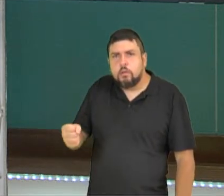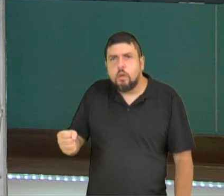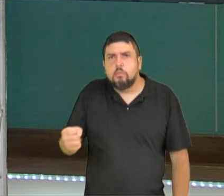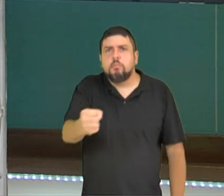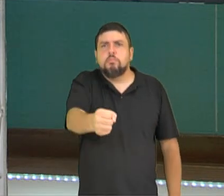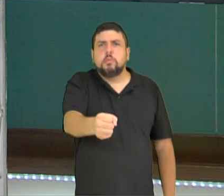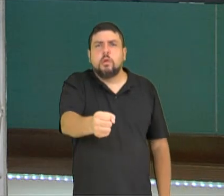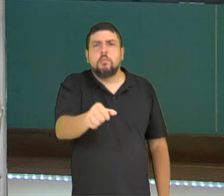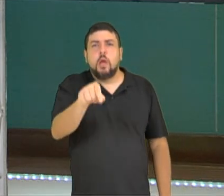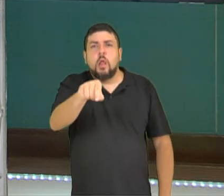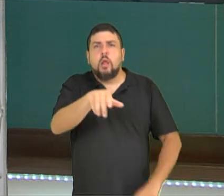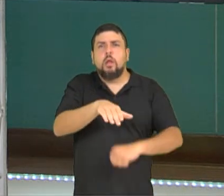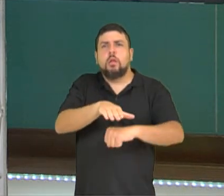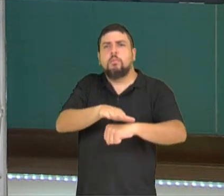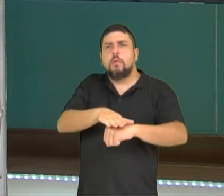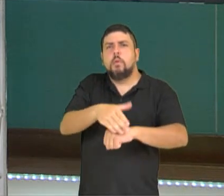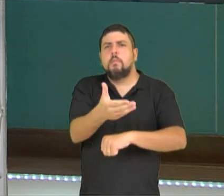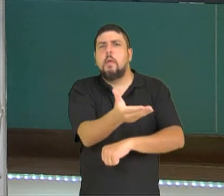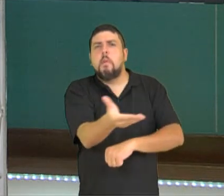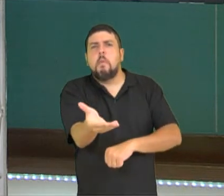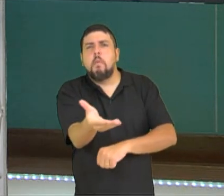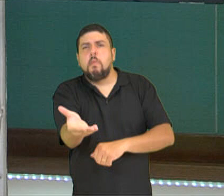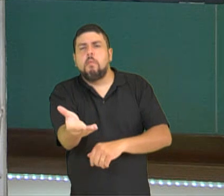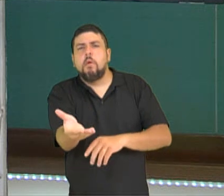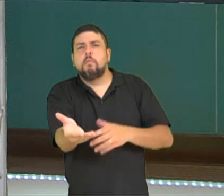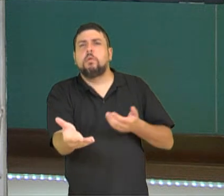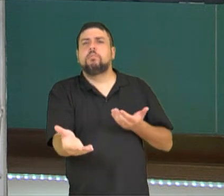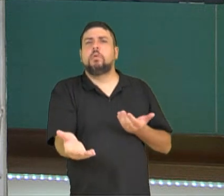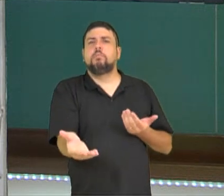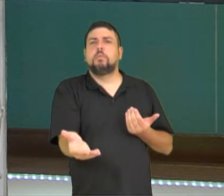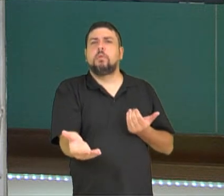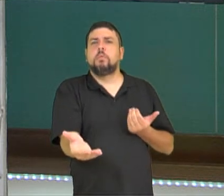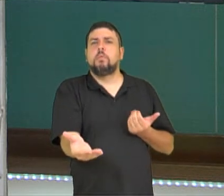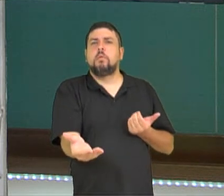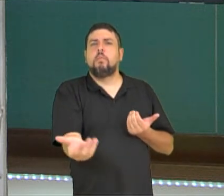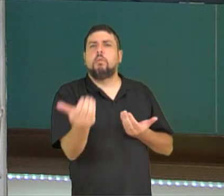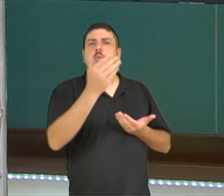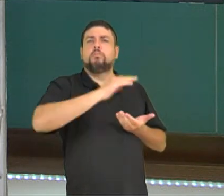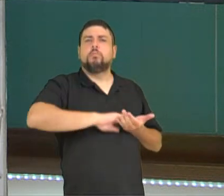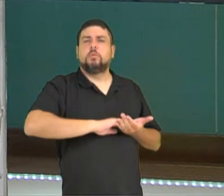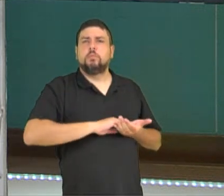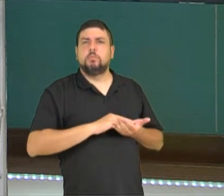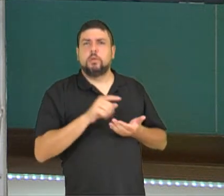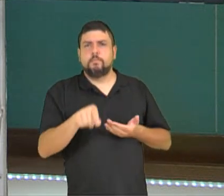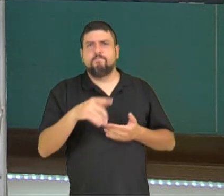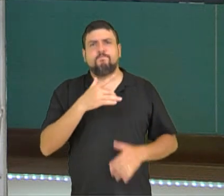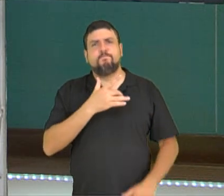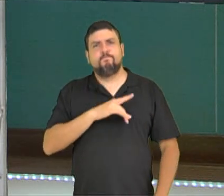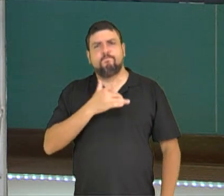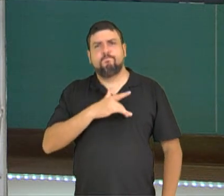o dinheiro que ela coleta, o dinheiro das esmolas, né? Se aproveitando de uma criança indefesa.